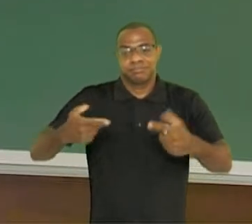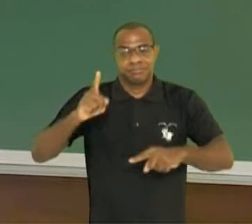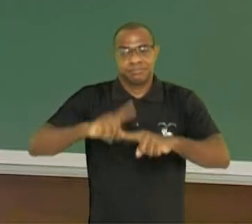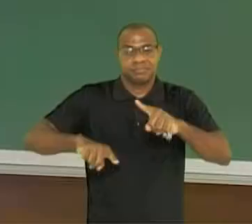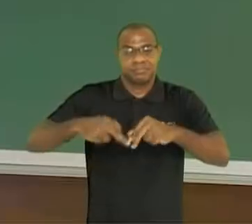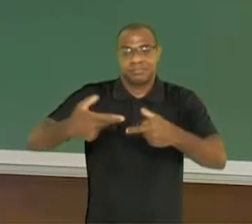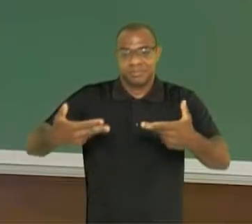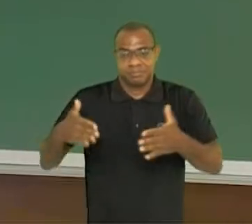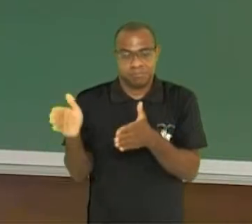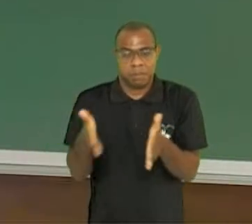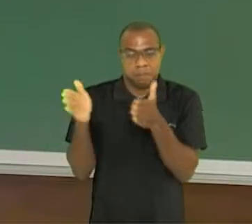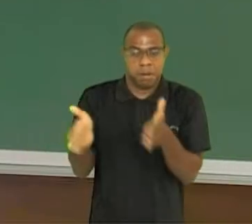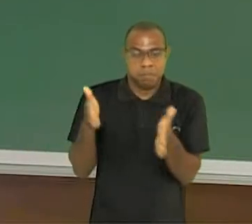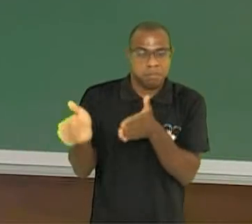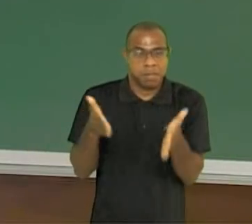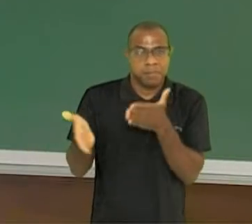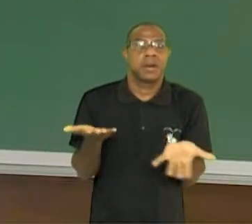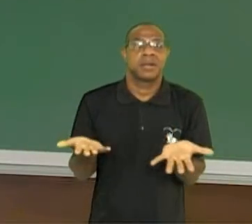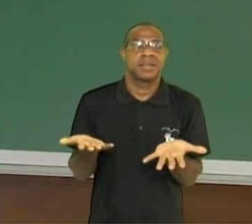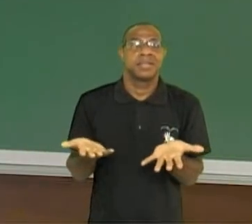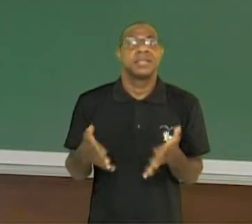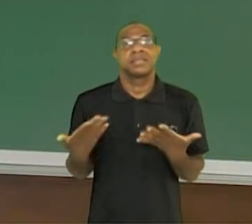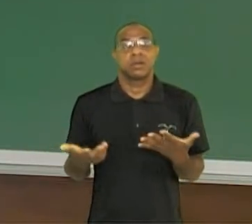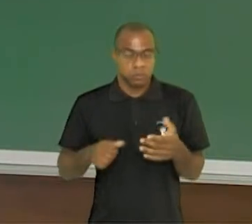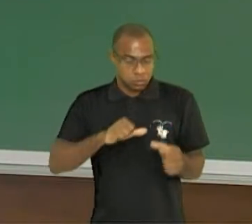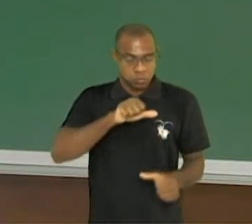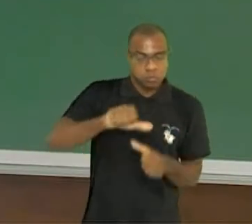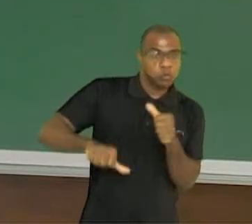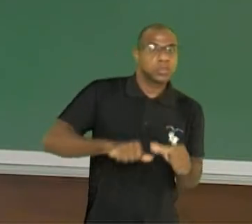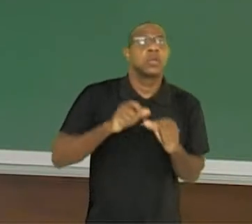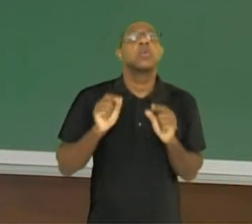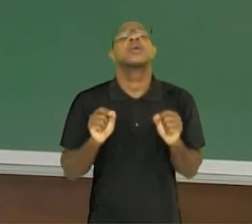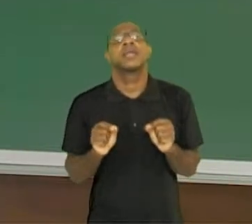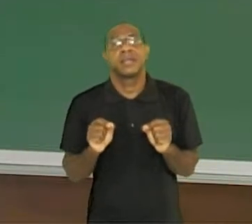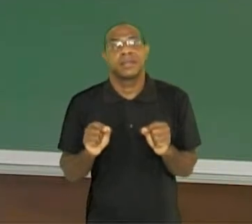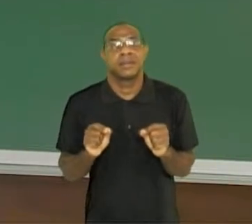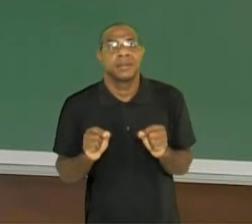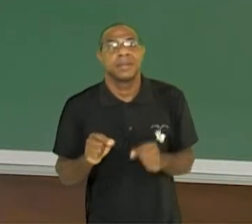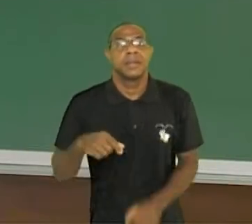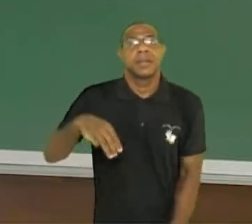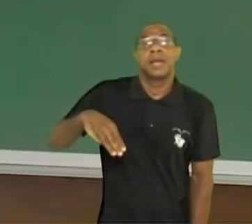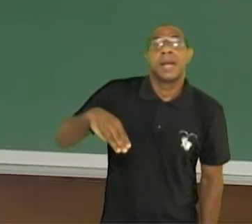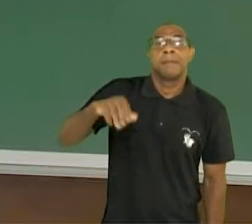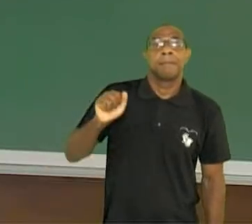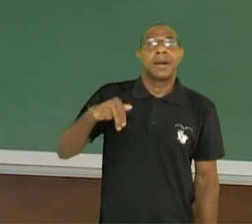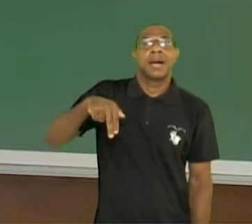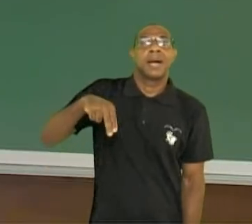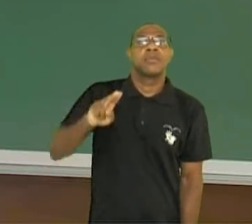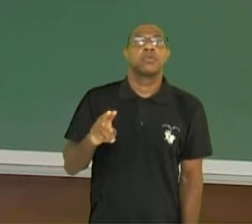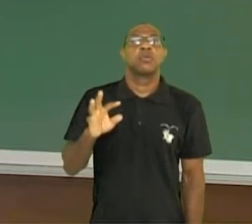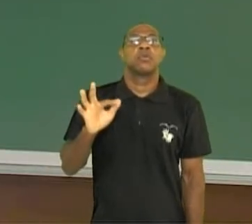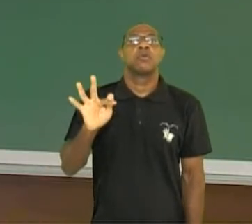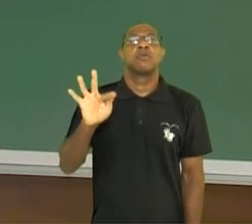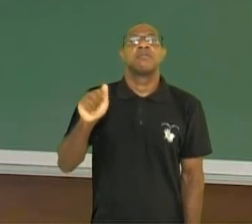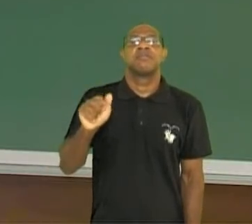mais. E aí entra em cena uma mudança no modo de produção, entra em cena a